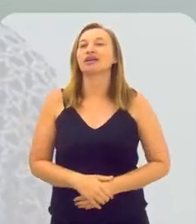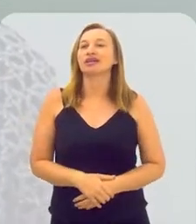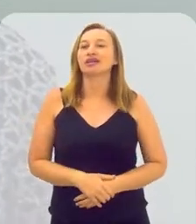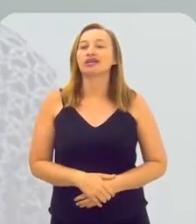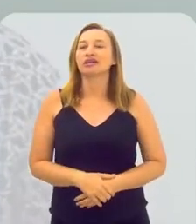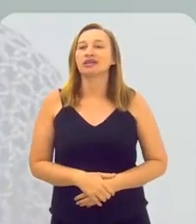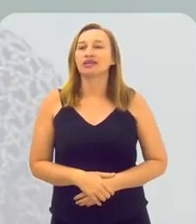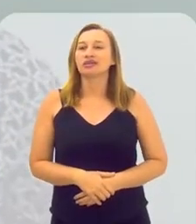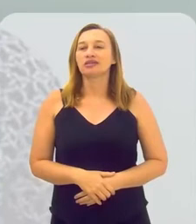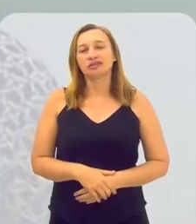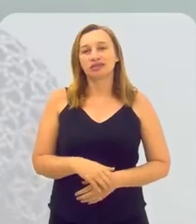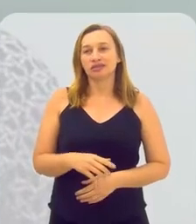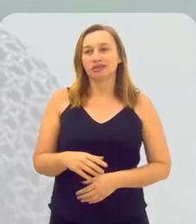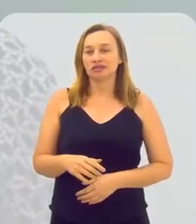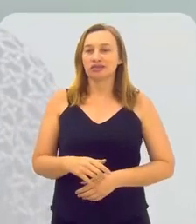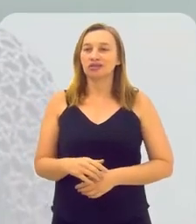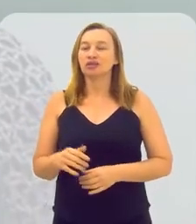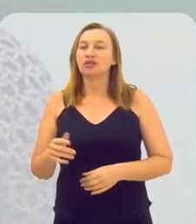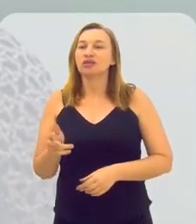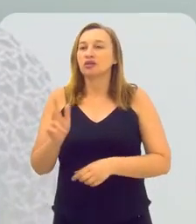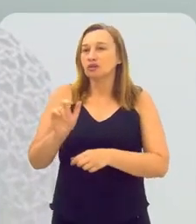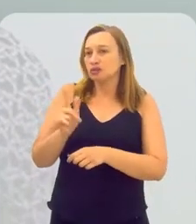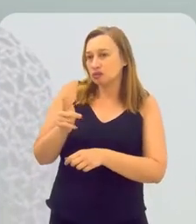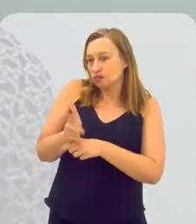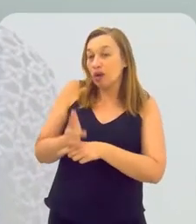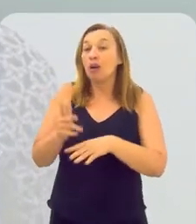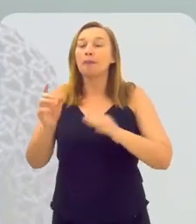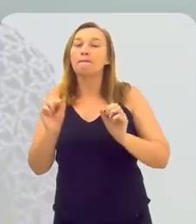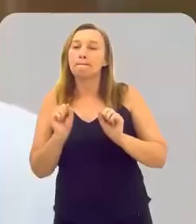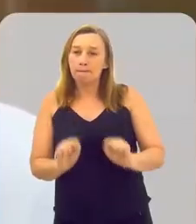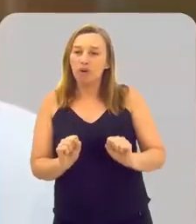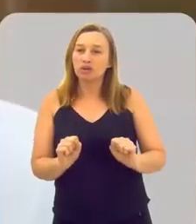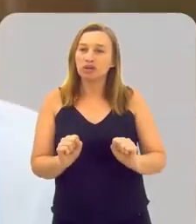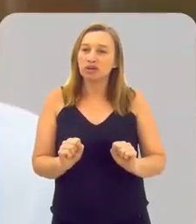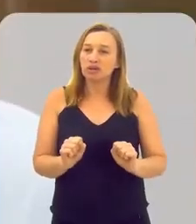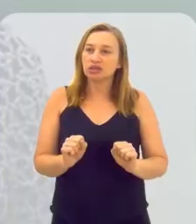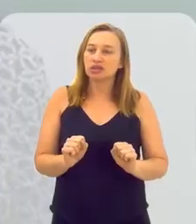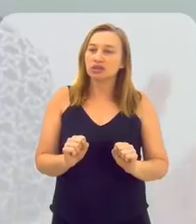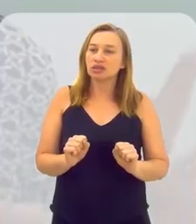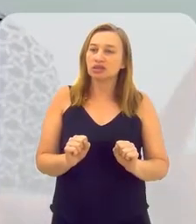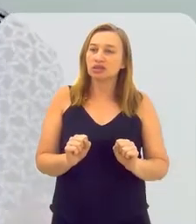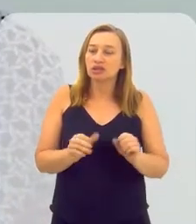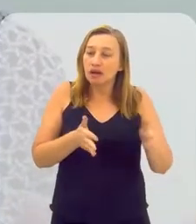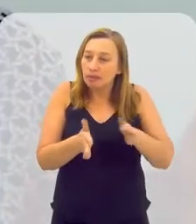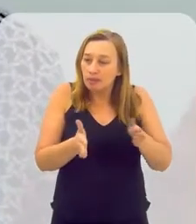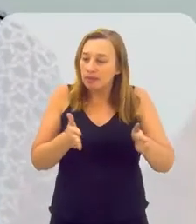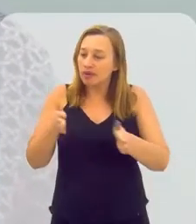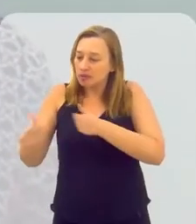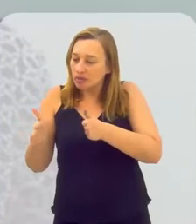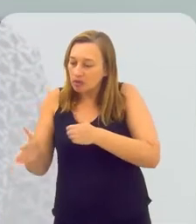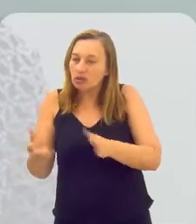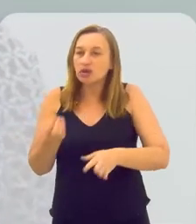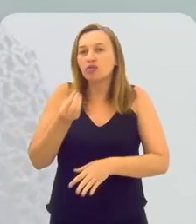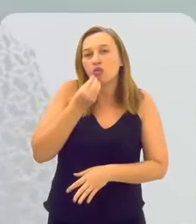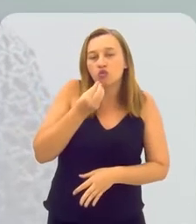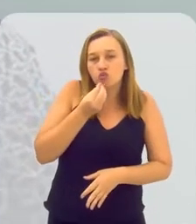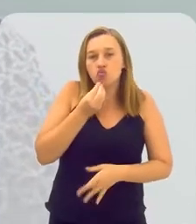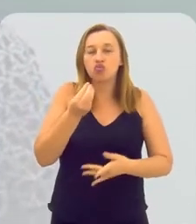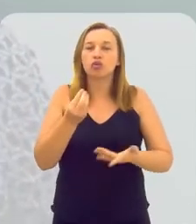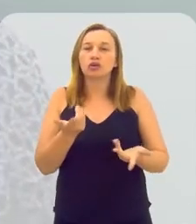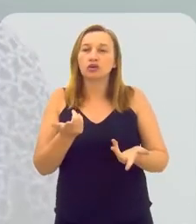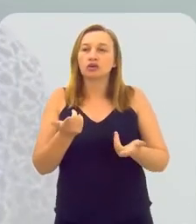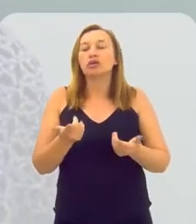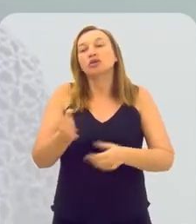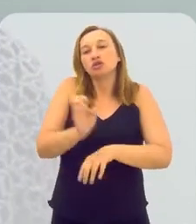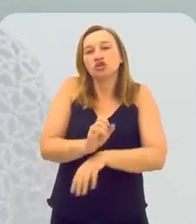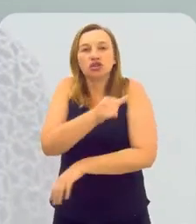de vocês, a gente vai colocar aqui na descrição do vídeo. Para que a gente possa estar para e passo, né, com todas